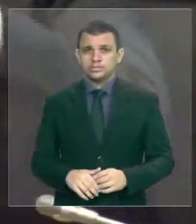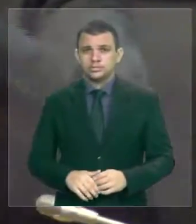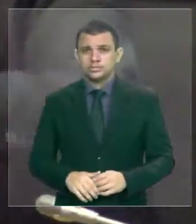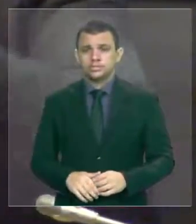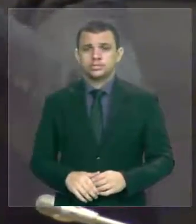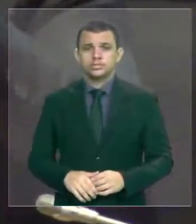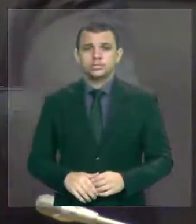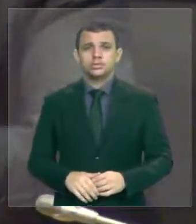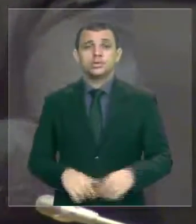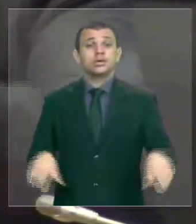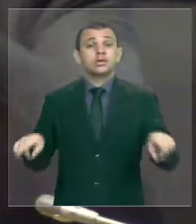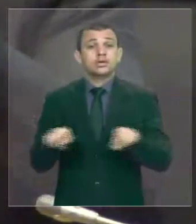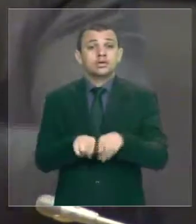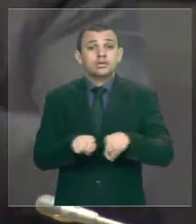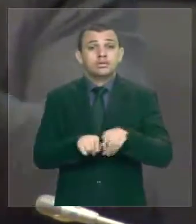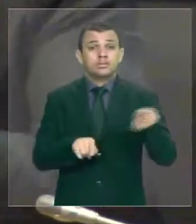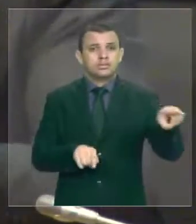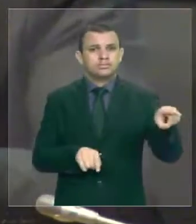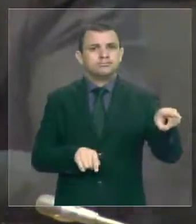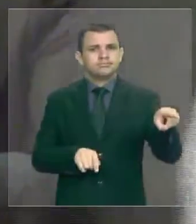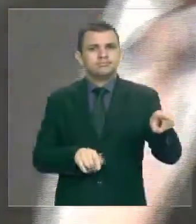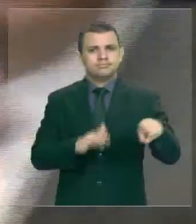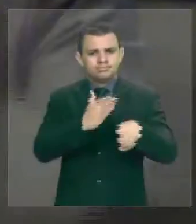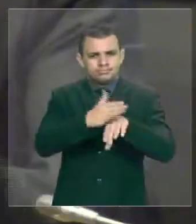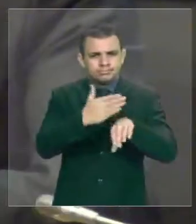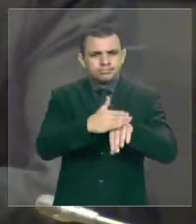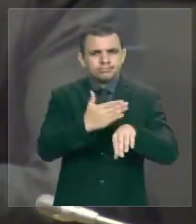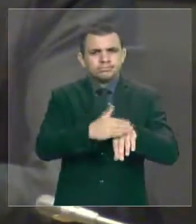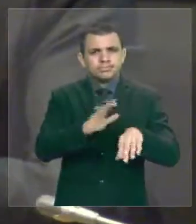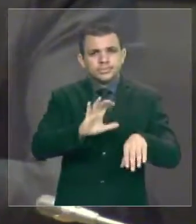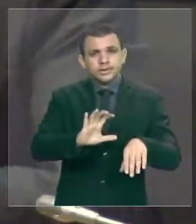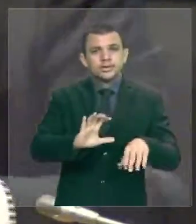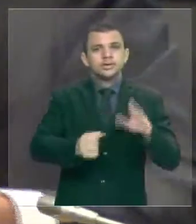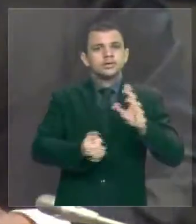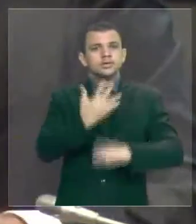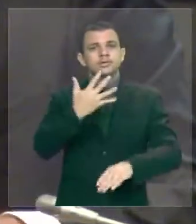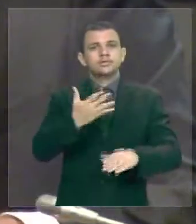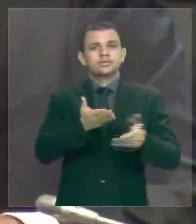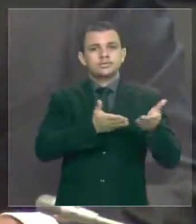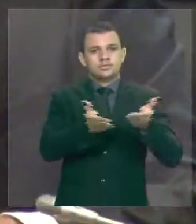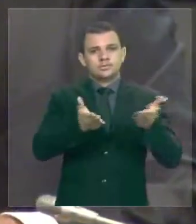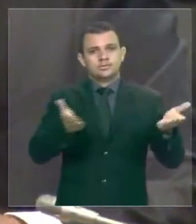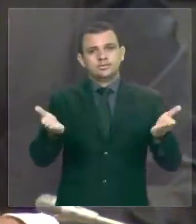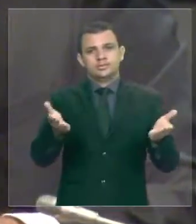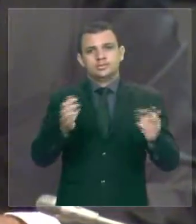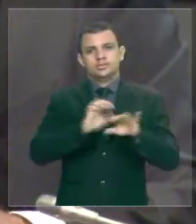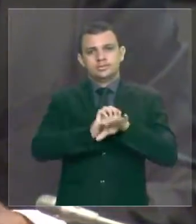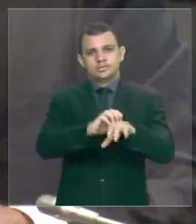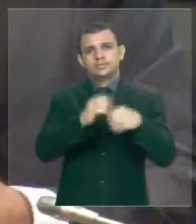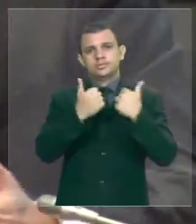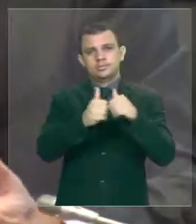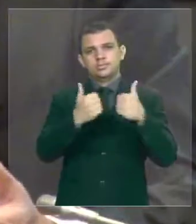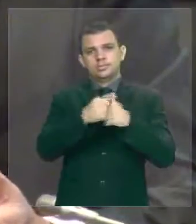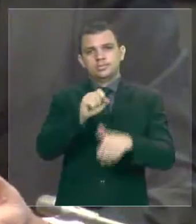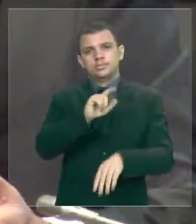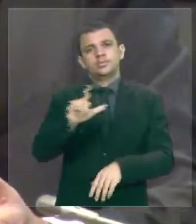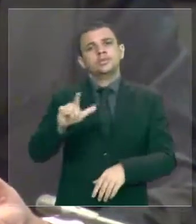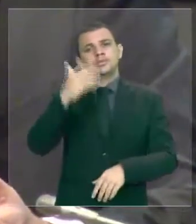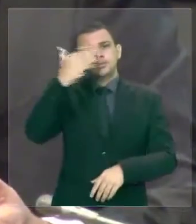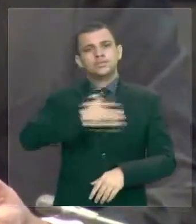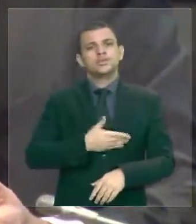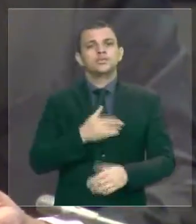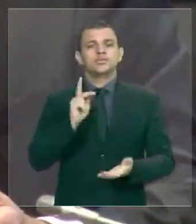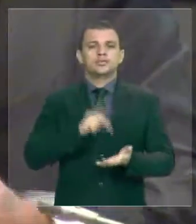e colocar em prática tão desejada a licitação do transporte coletivo de São Luís. E agora, com essa